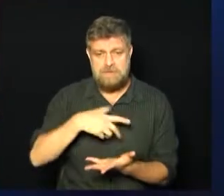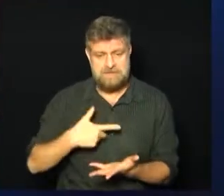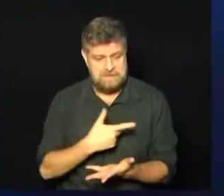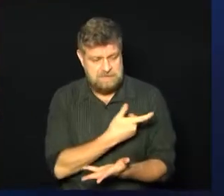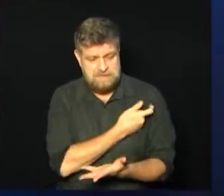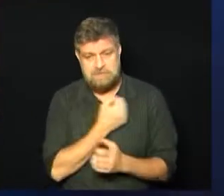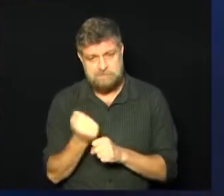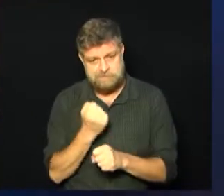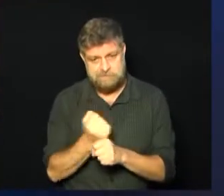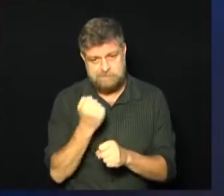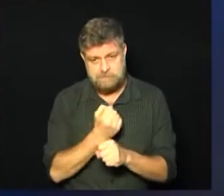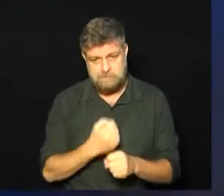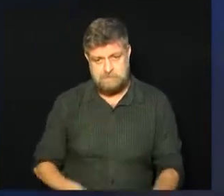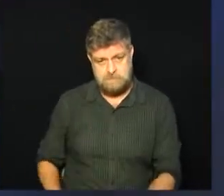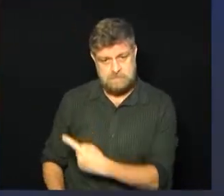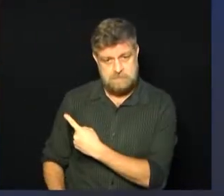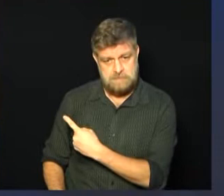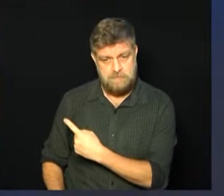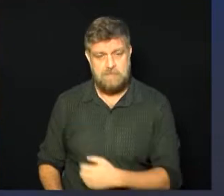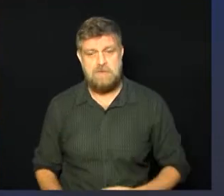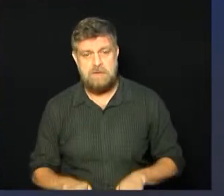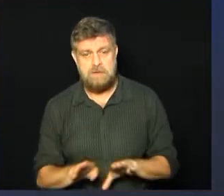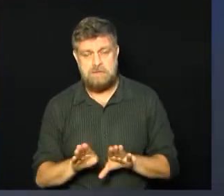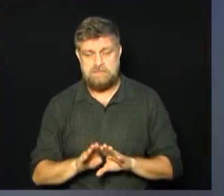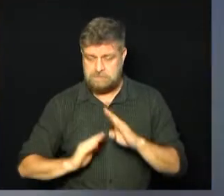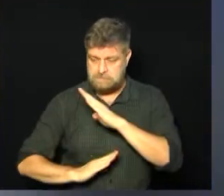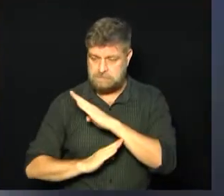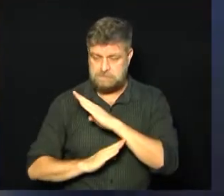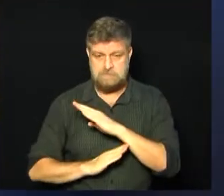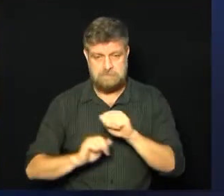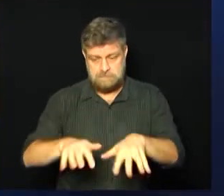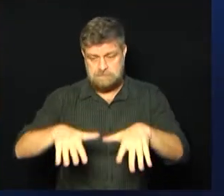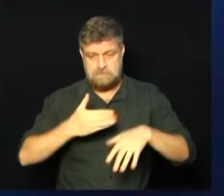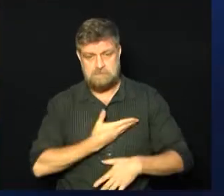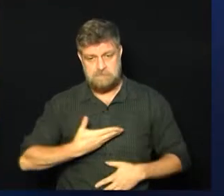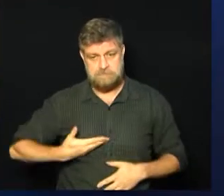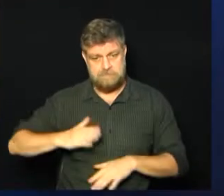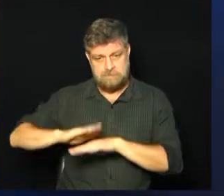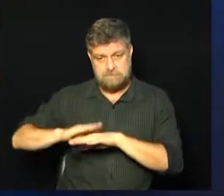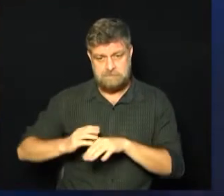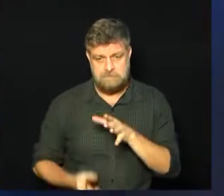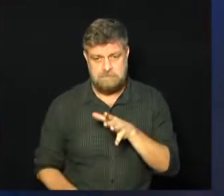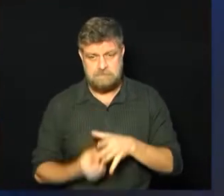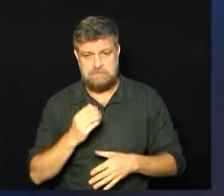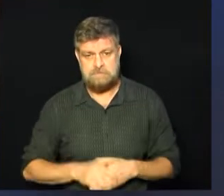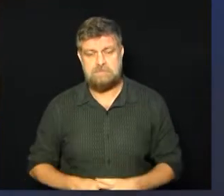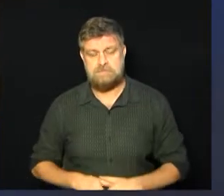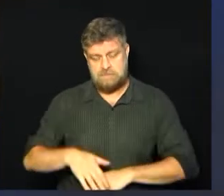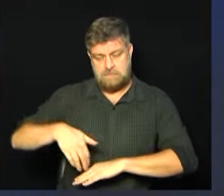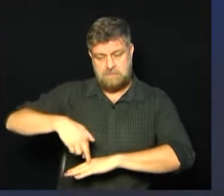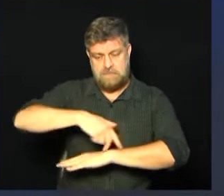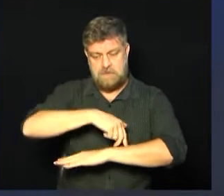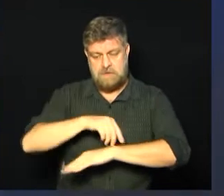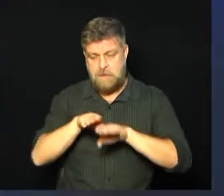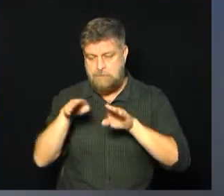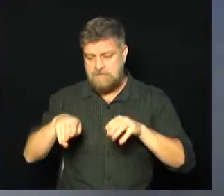aqui no Centro de Saúde Parque da Figueira. Câmara realiza mais uma audiência pública. Instalação de parklet foi o tema da